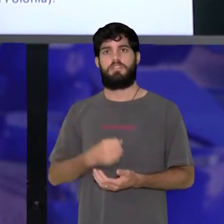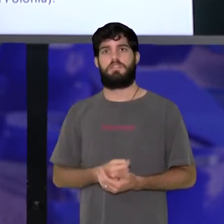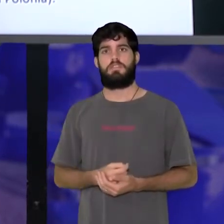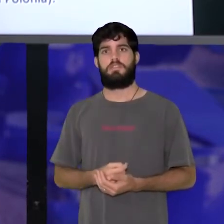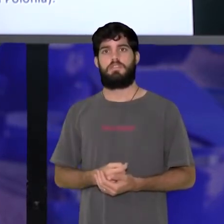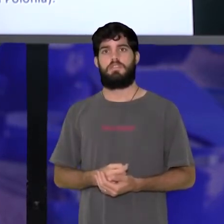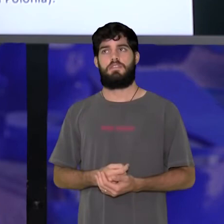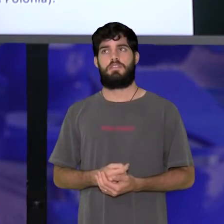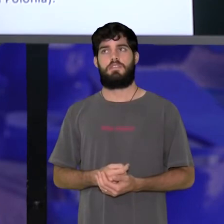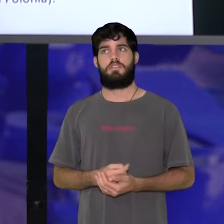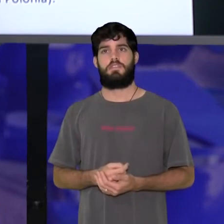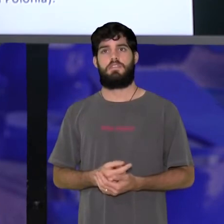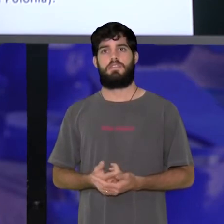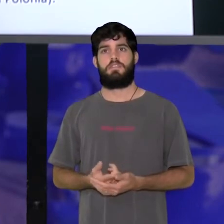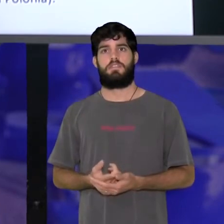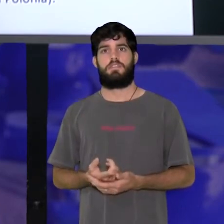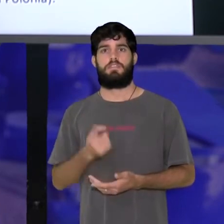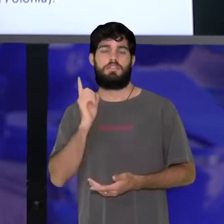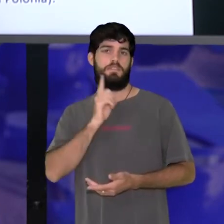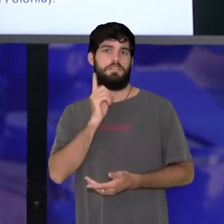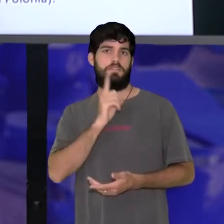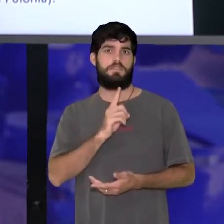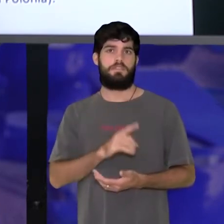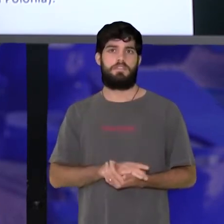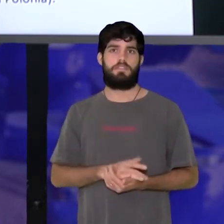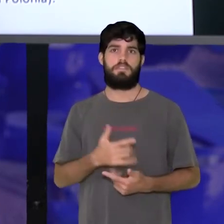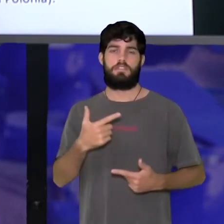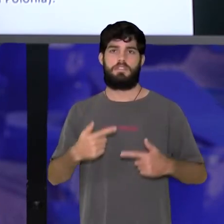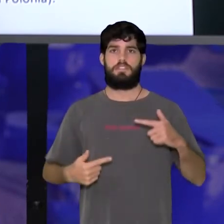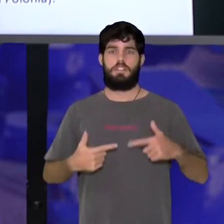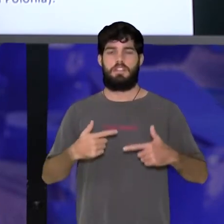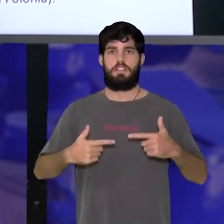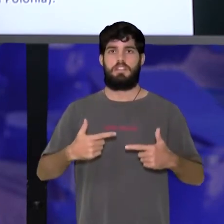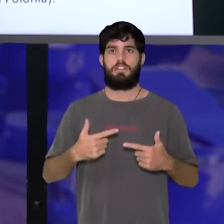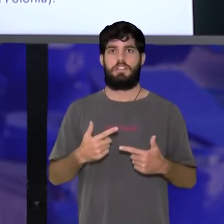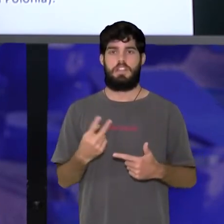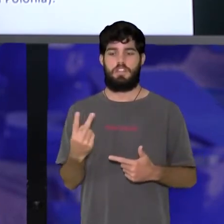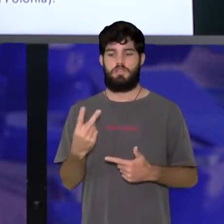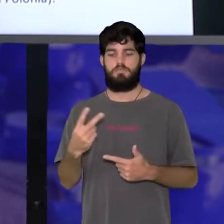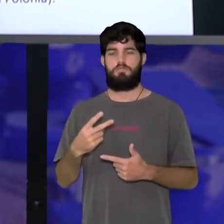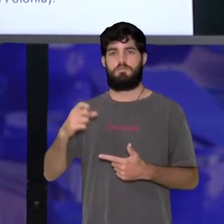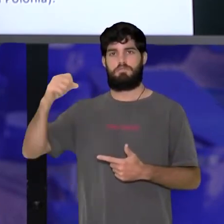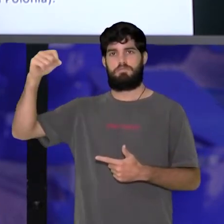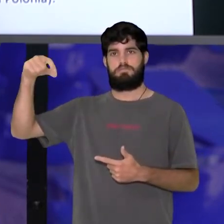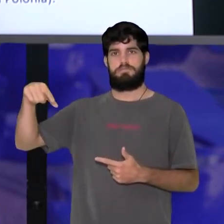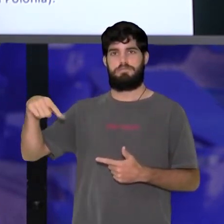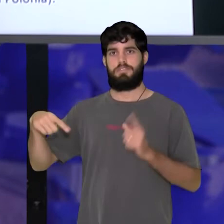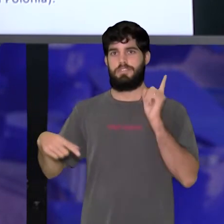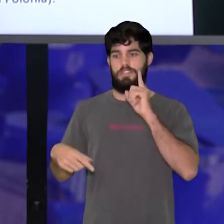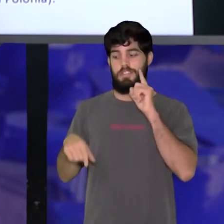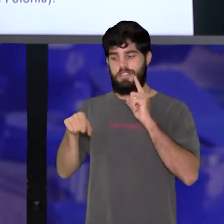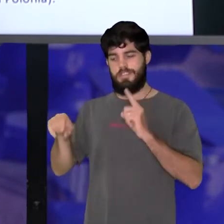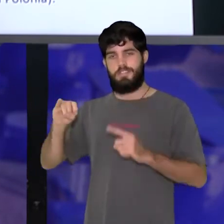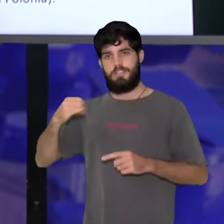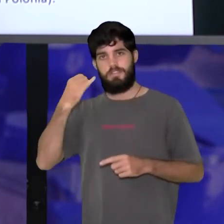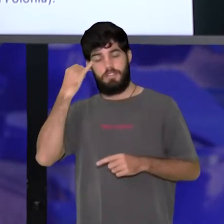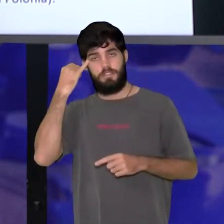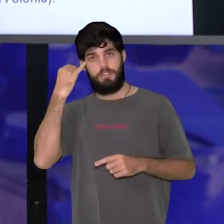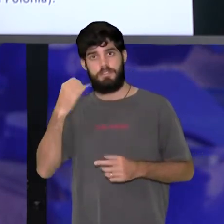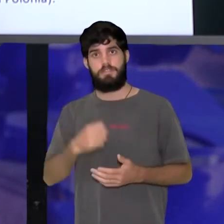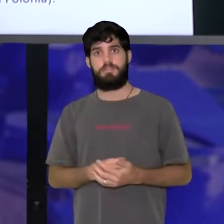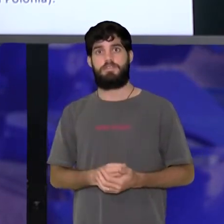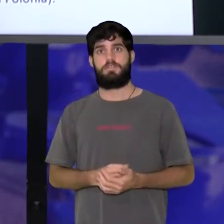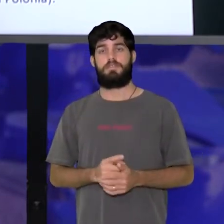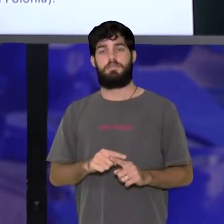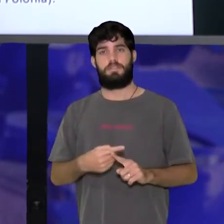americana. Contraditório, né? A guerra termina praticamente com 2 bombas atômicas dos Estados Unidos contra o Japão, mas